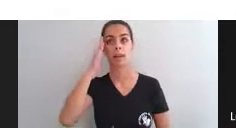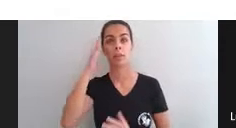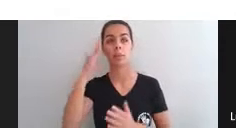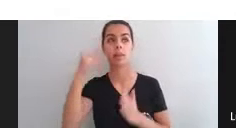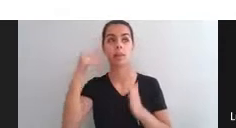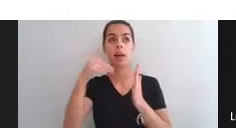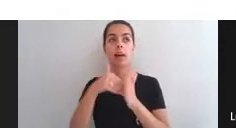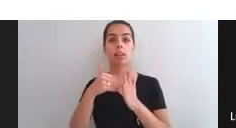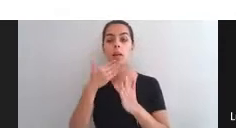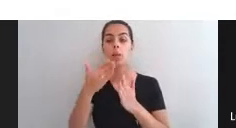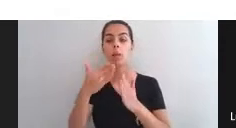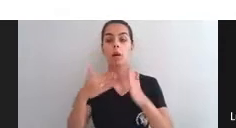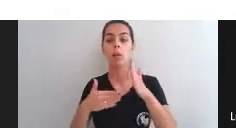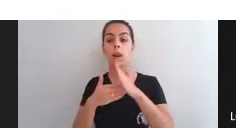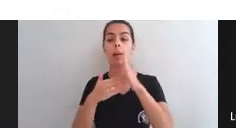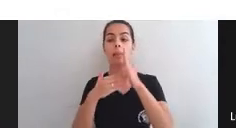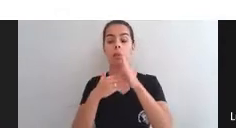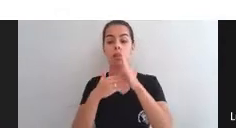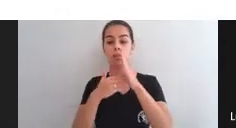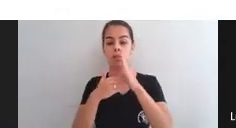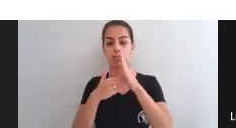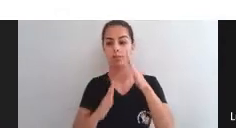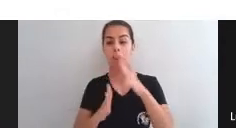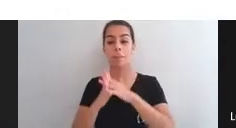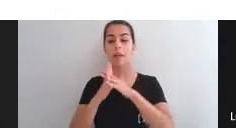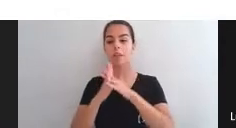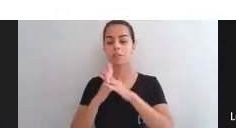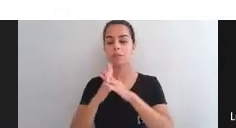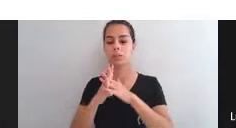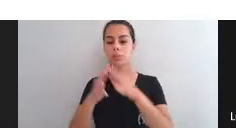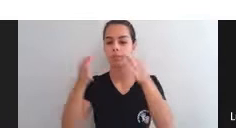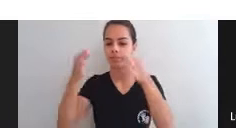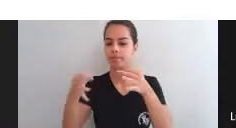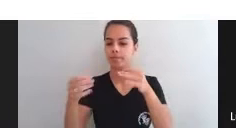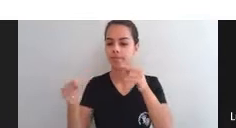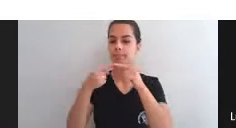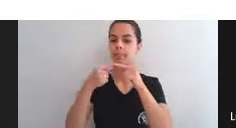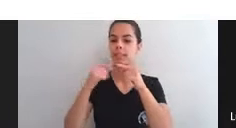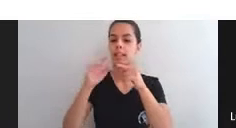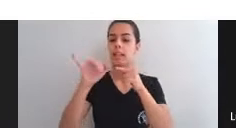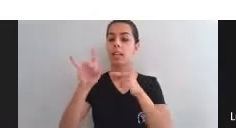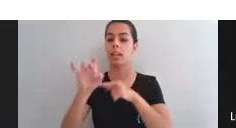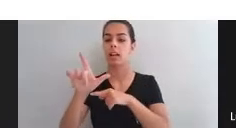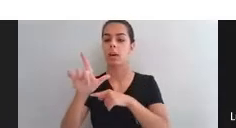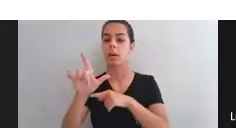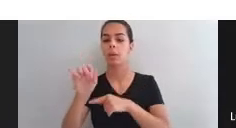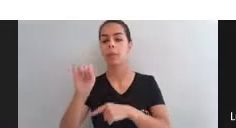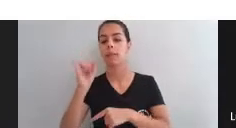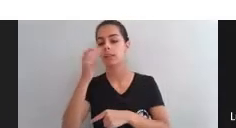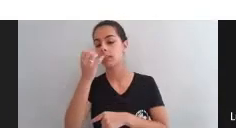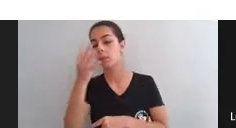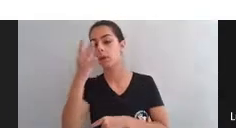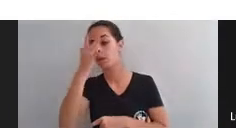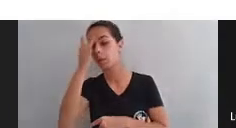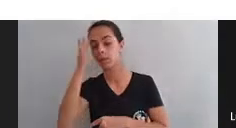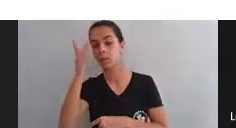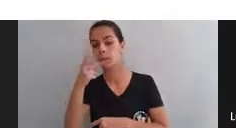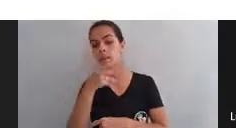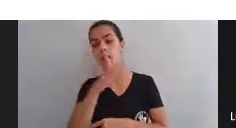O máximo, sim, ideal. E se alguém tentar te falar, te vender, olha, eu consigo